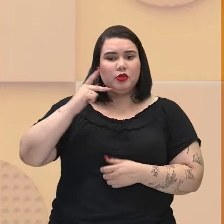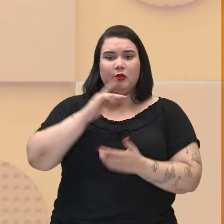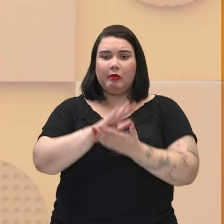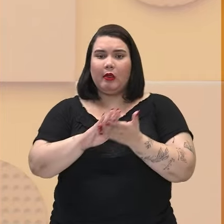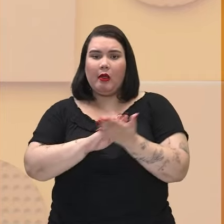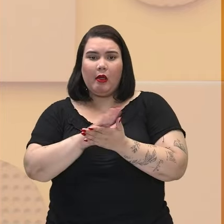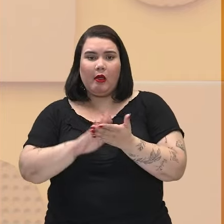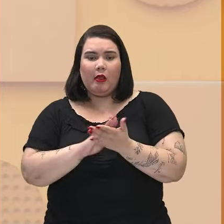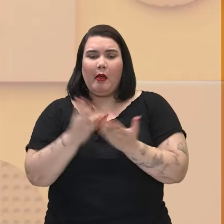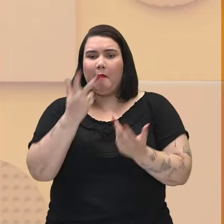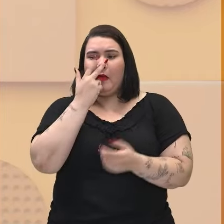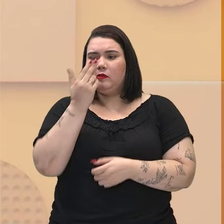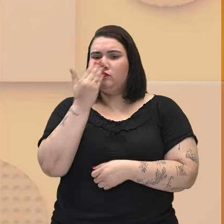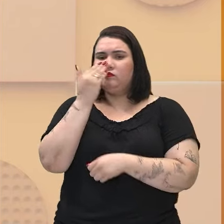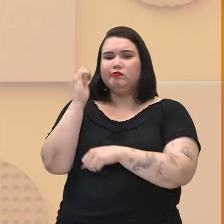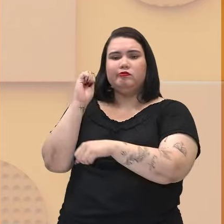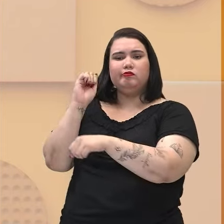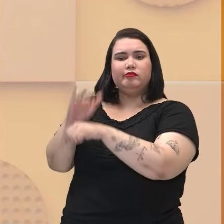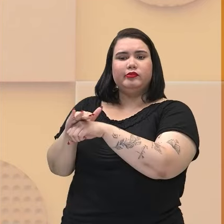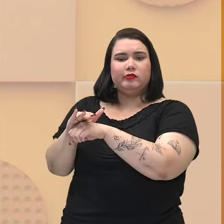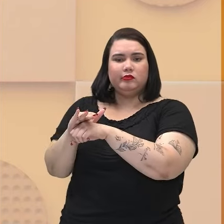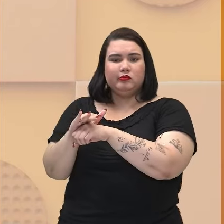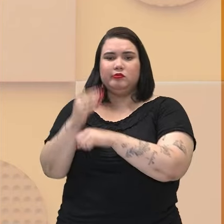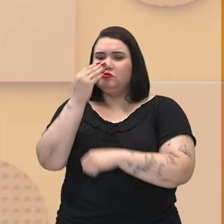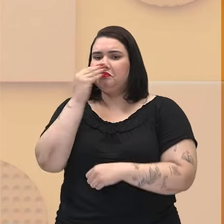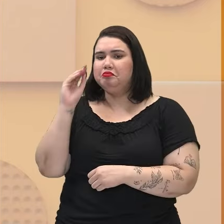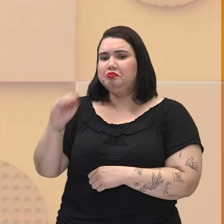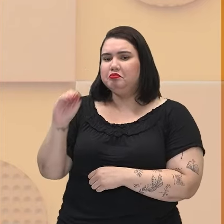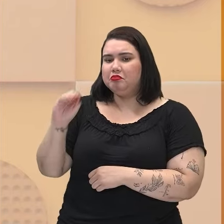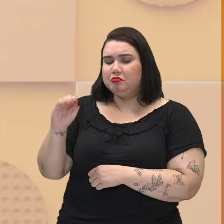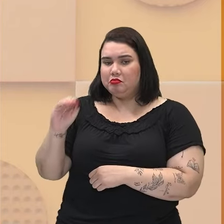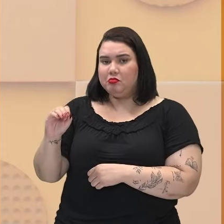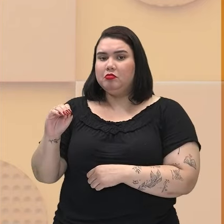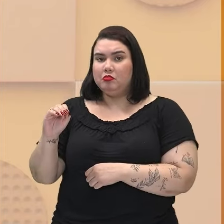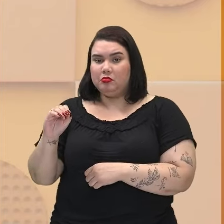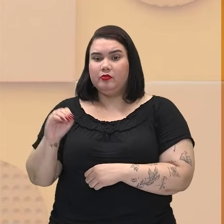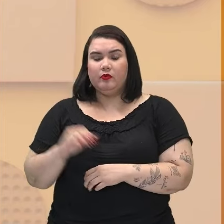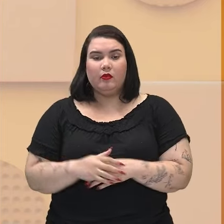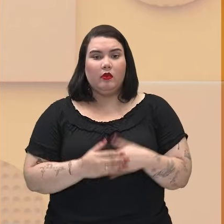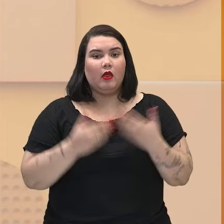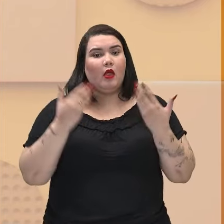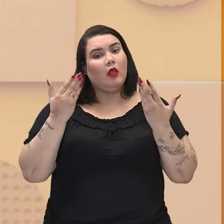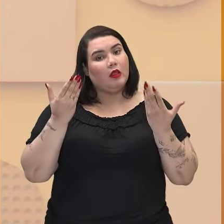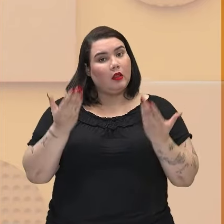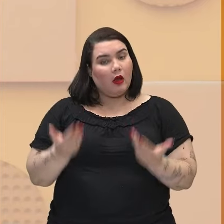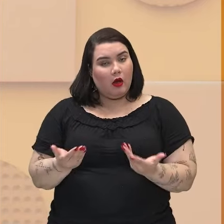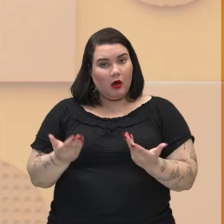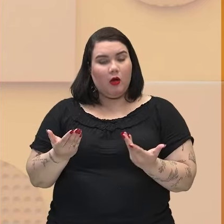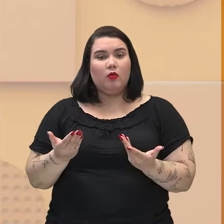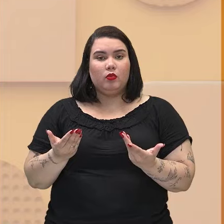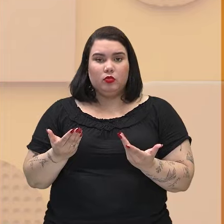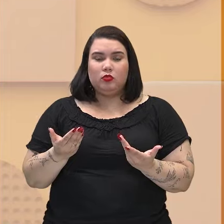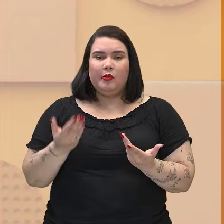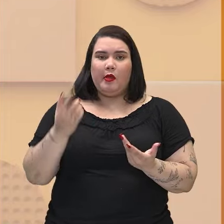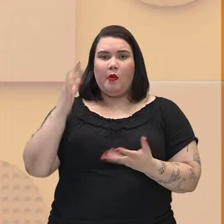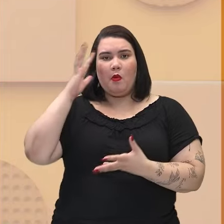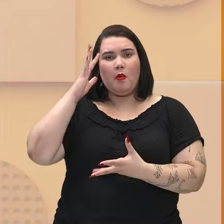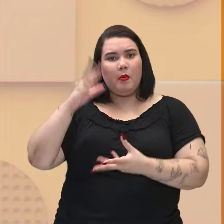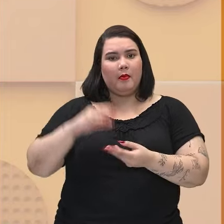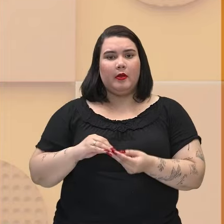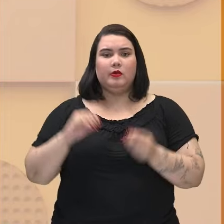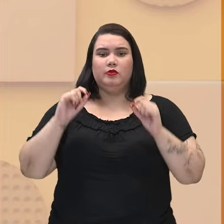estavam sendo deixados de lado. Então nós podemos dizer que, nesse momento, as políticas